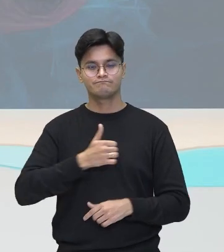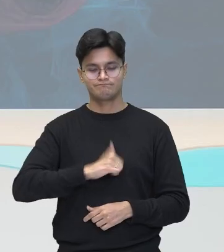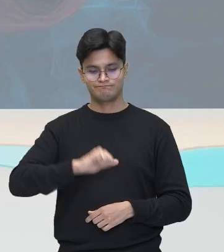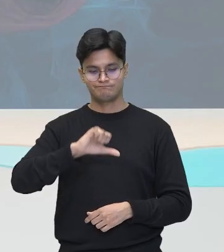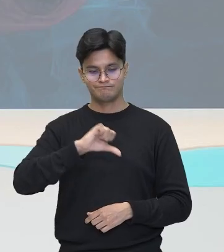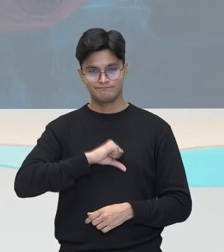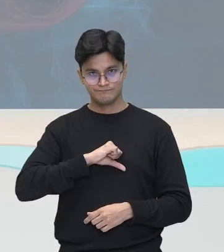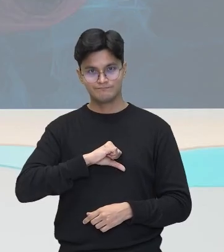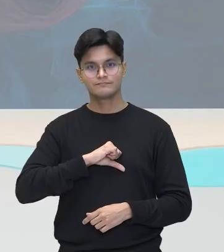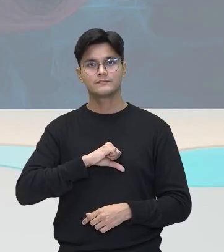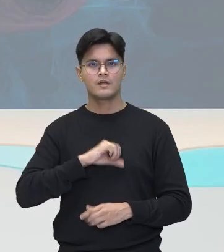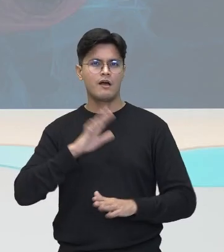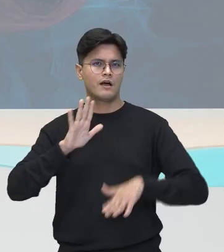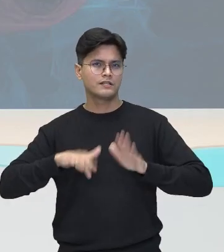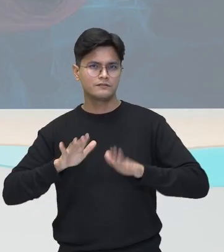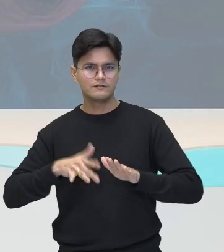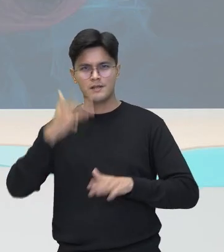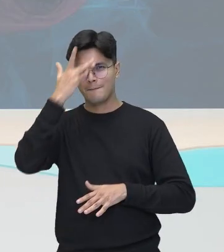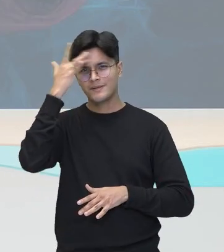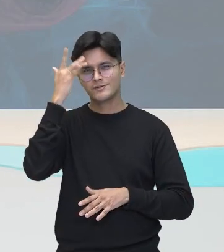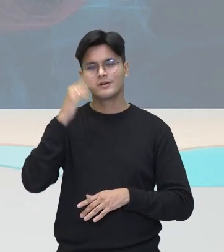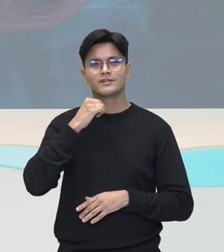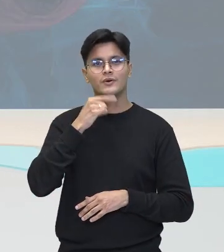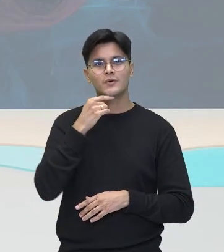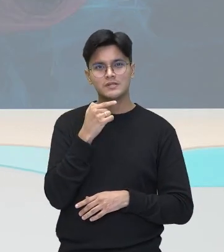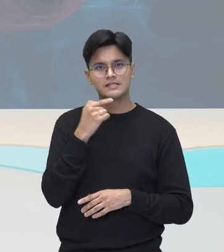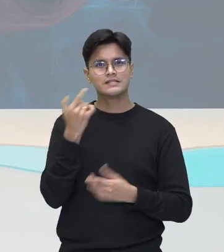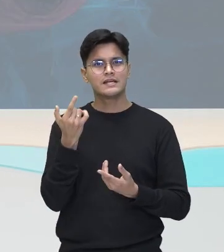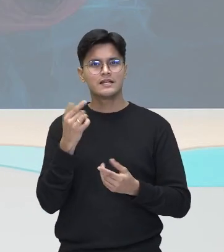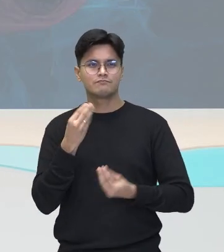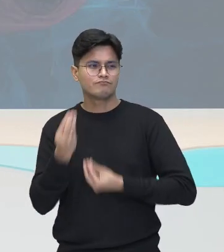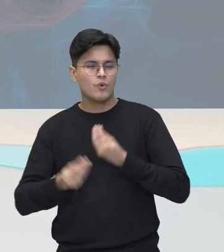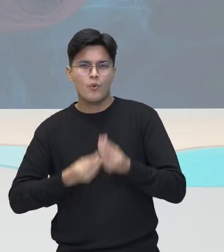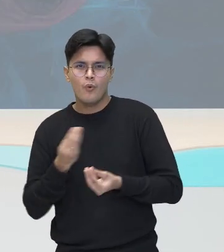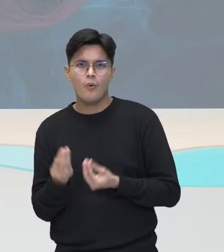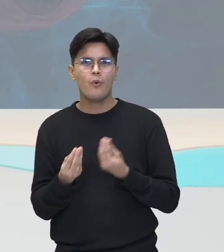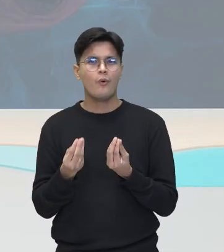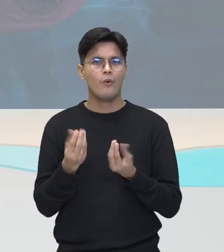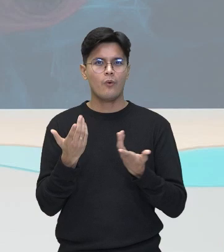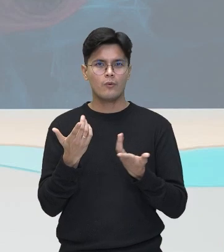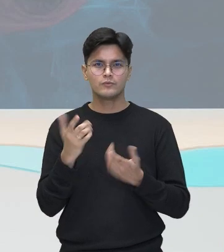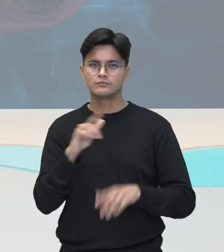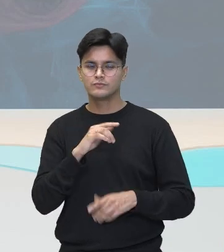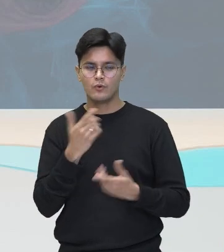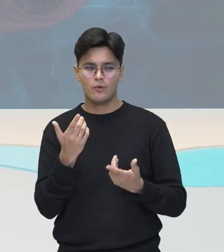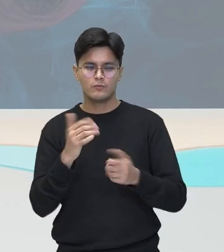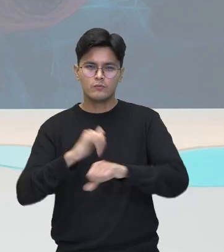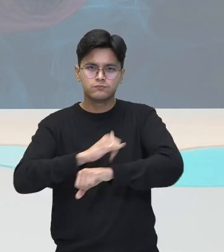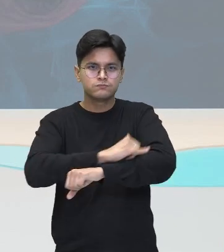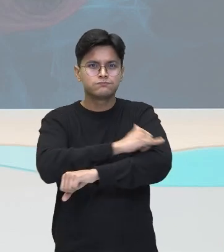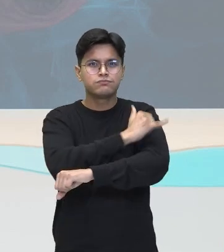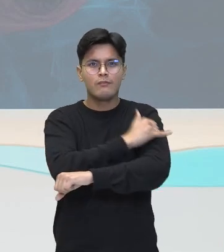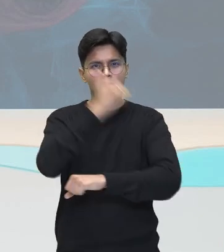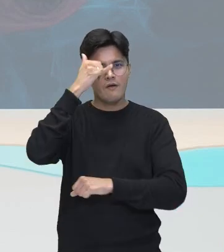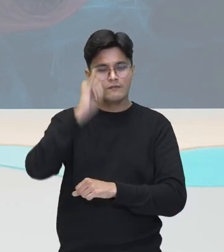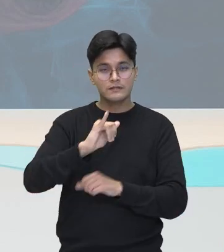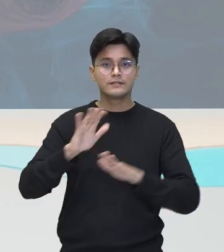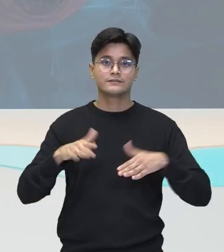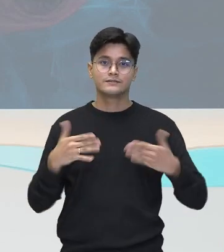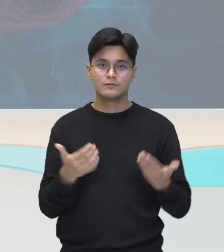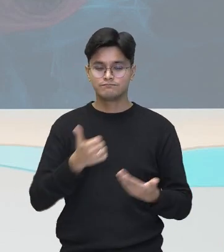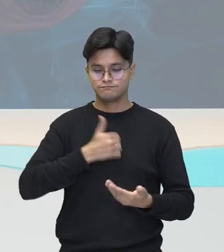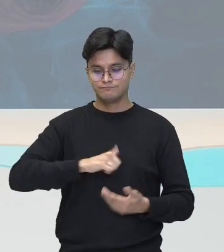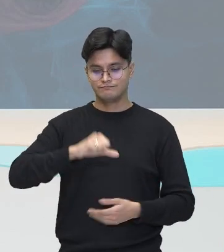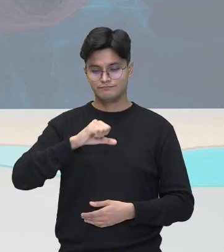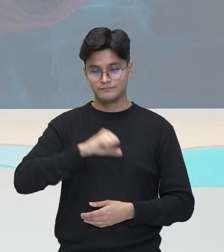vezes a pessoa não tem força, né, para reverter esse quadro, e aí a autoestima já abaixa. Você